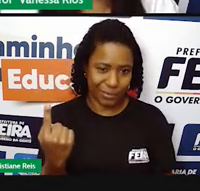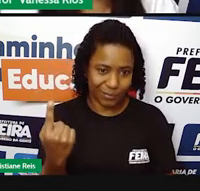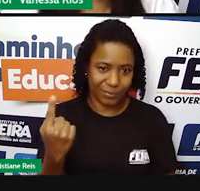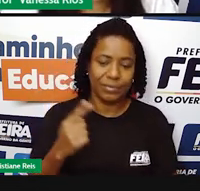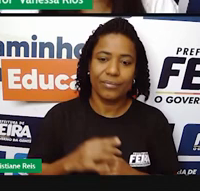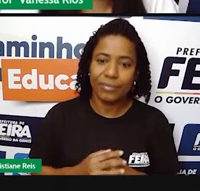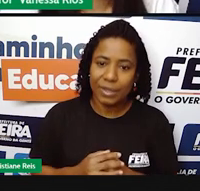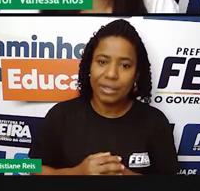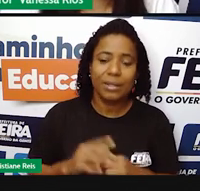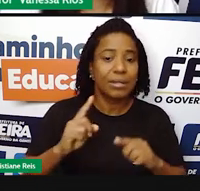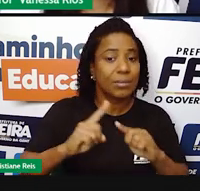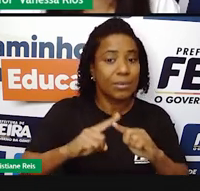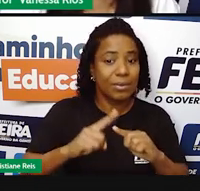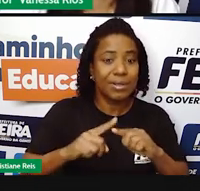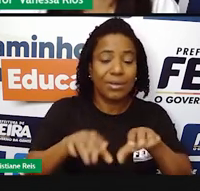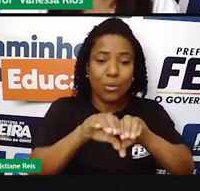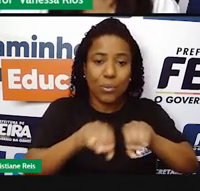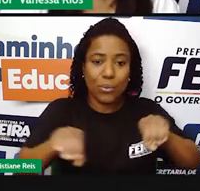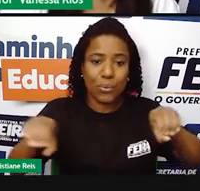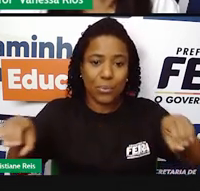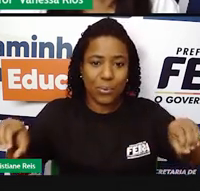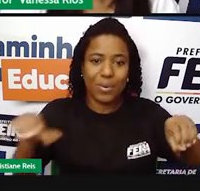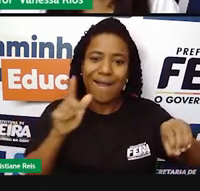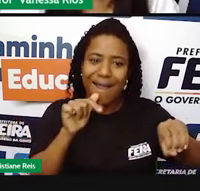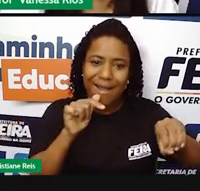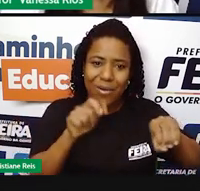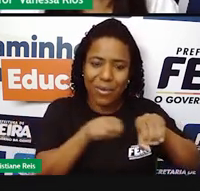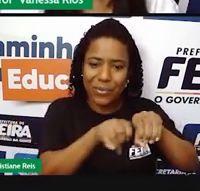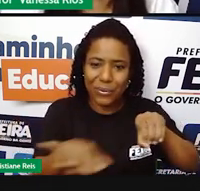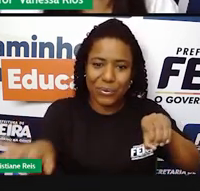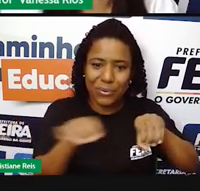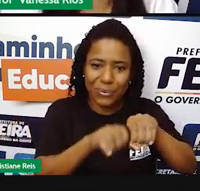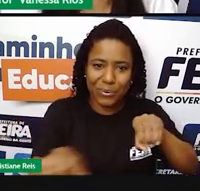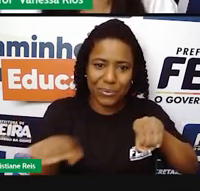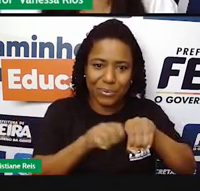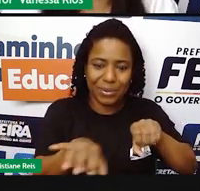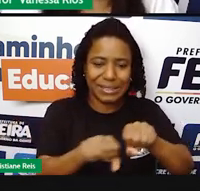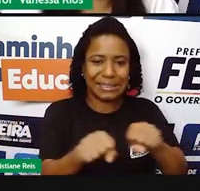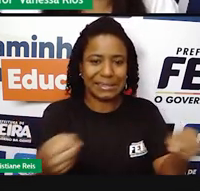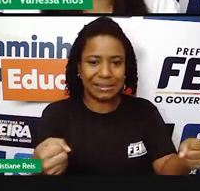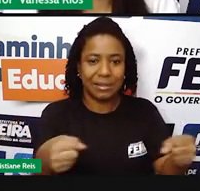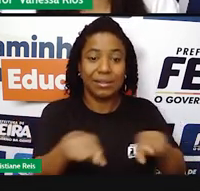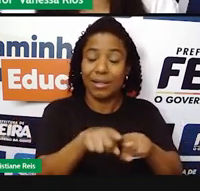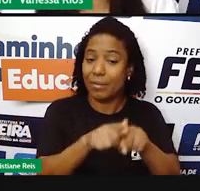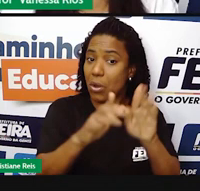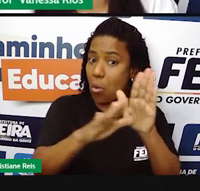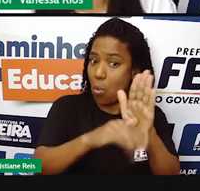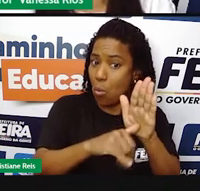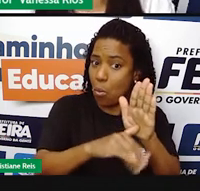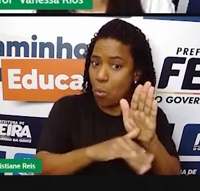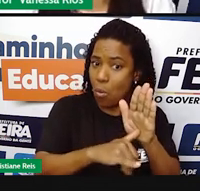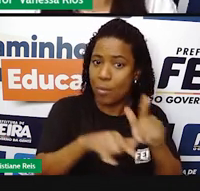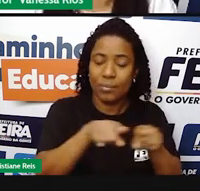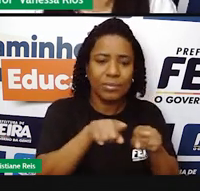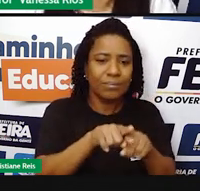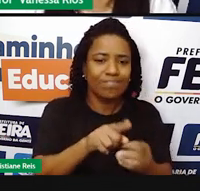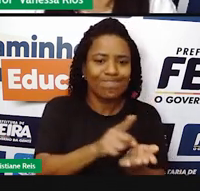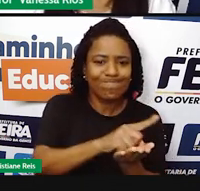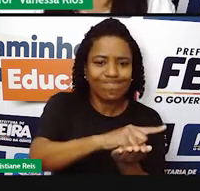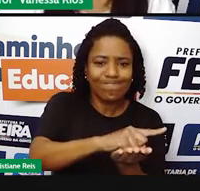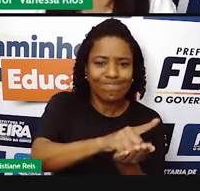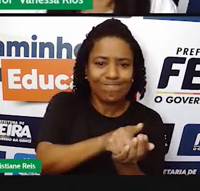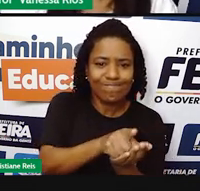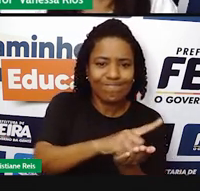nas tubulações, erros de leitura de higrômetros, roubos e fraudes. Então, a gente já observa aqui